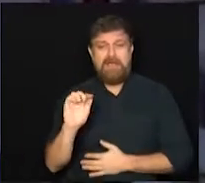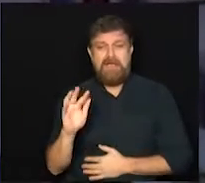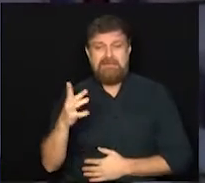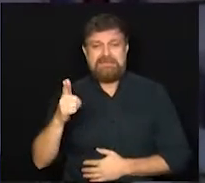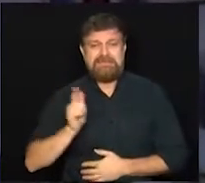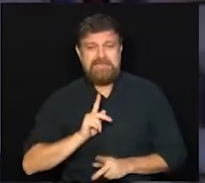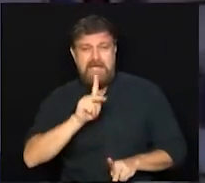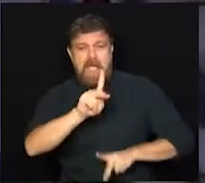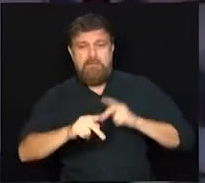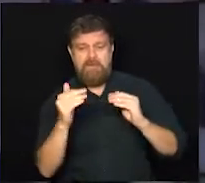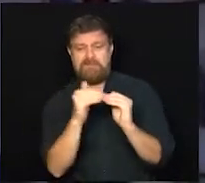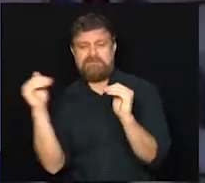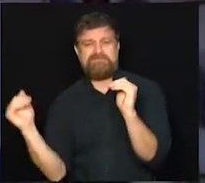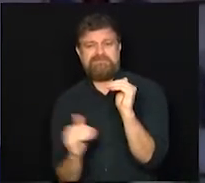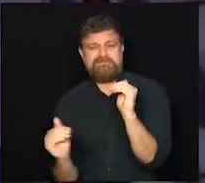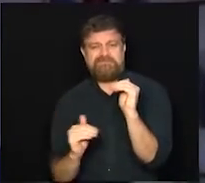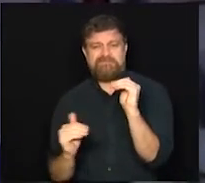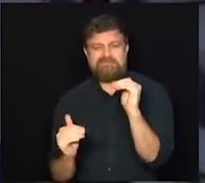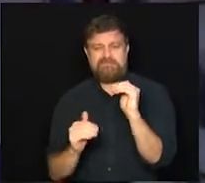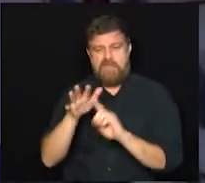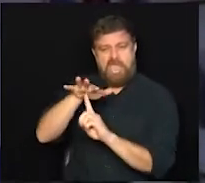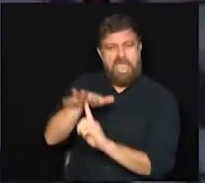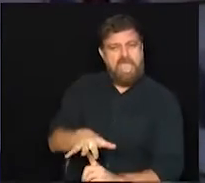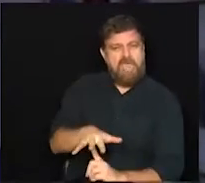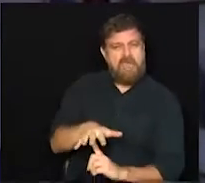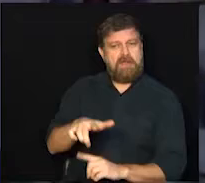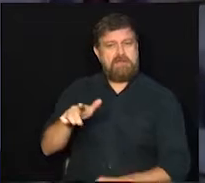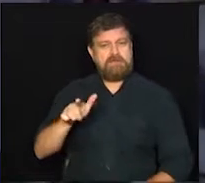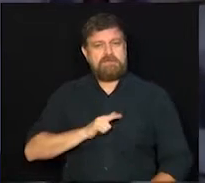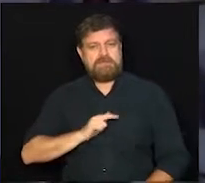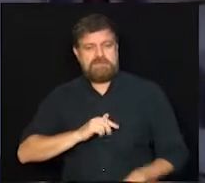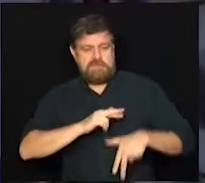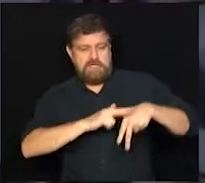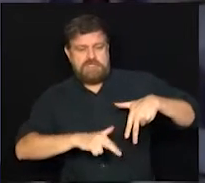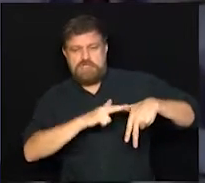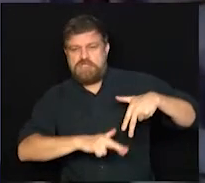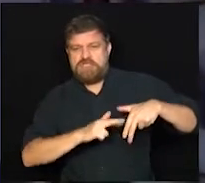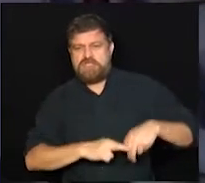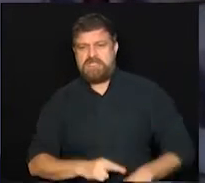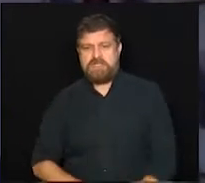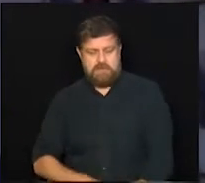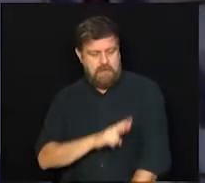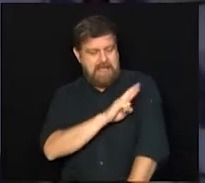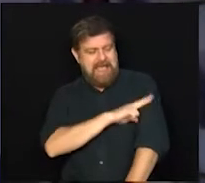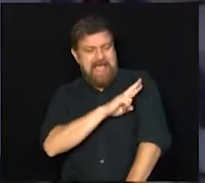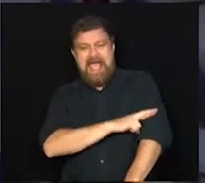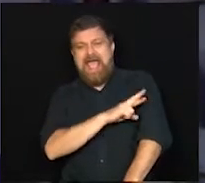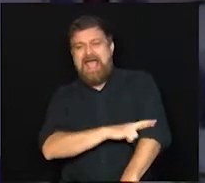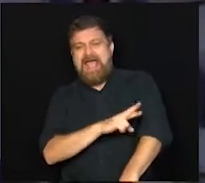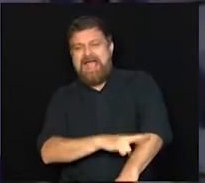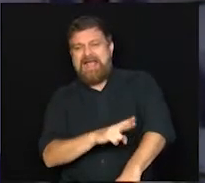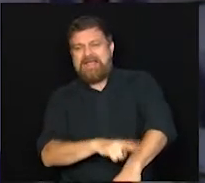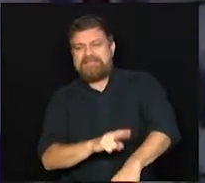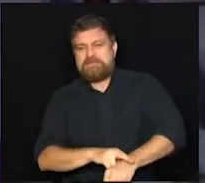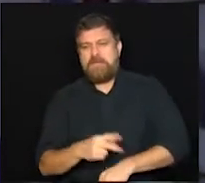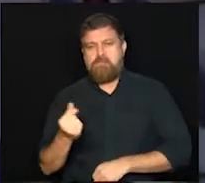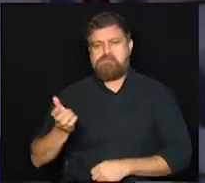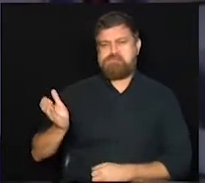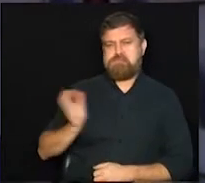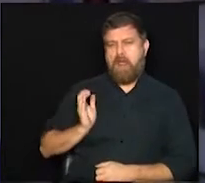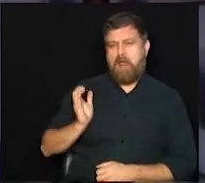povo inferior, né? Seja de gênero, de raça, né? De patrimônio,